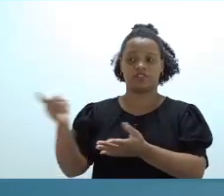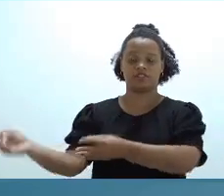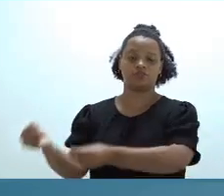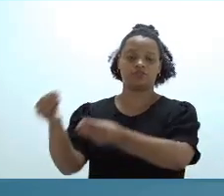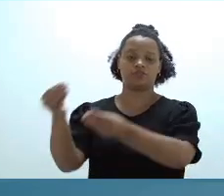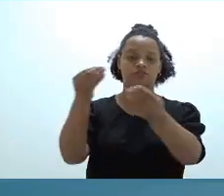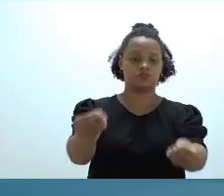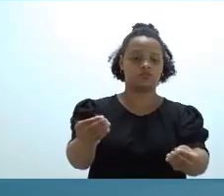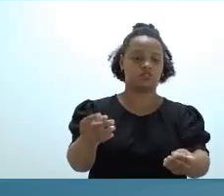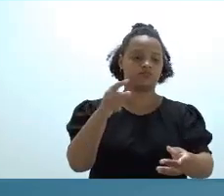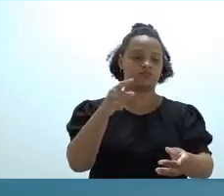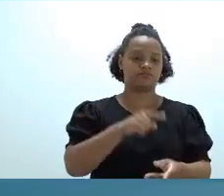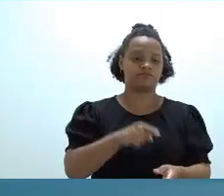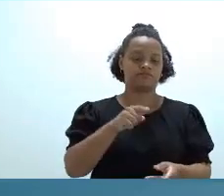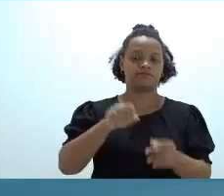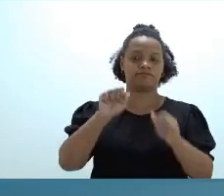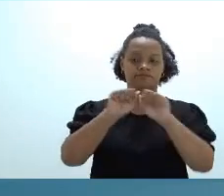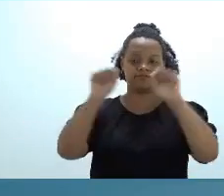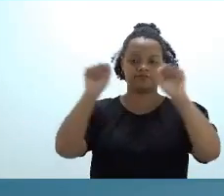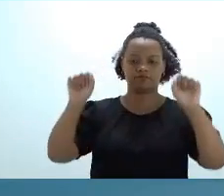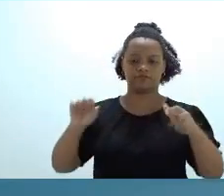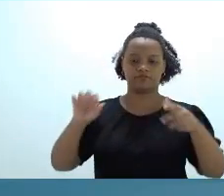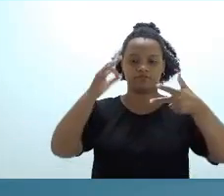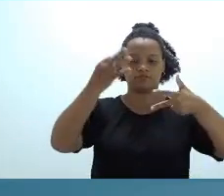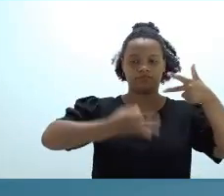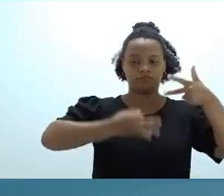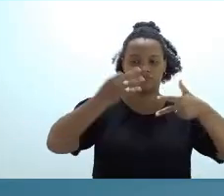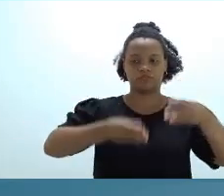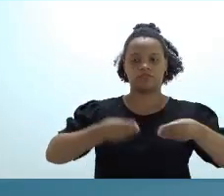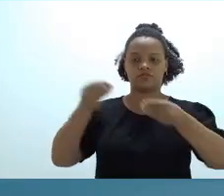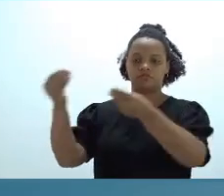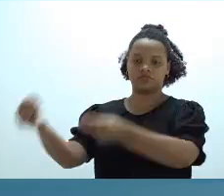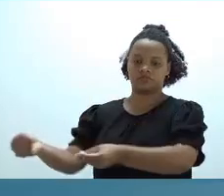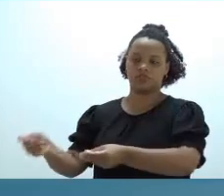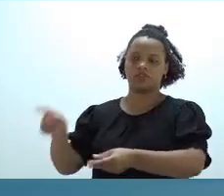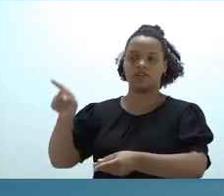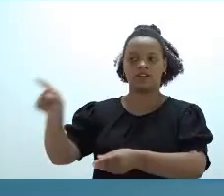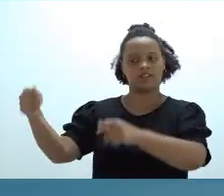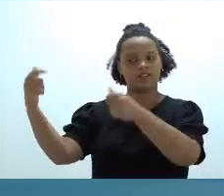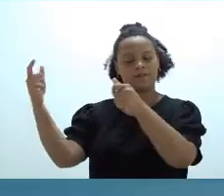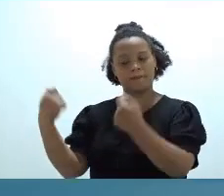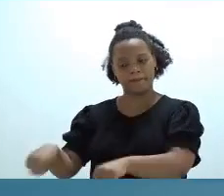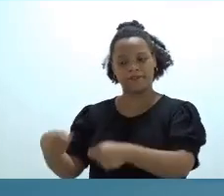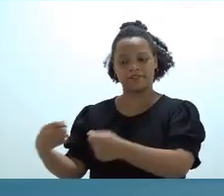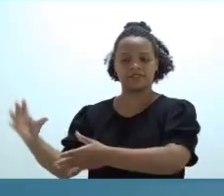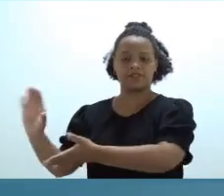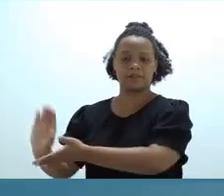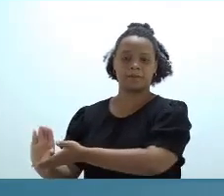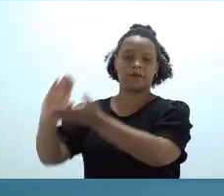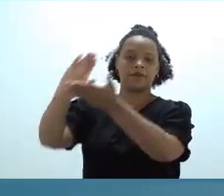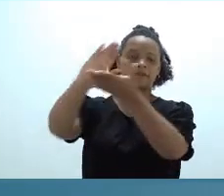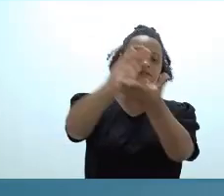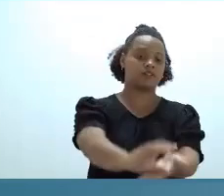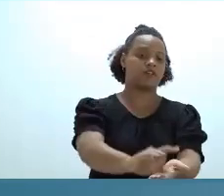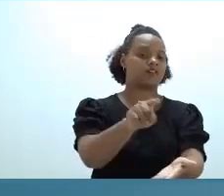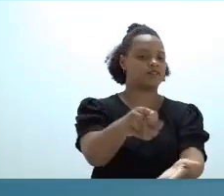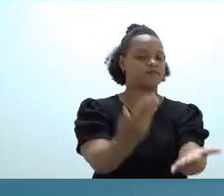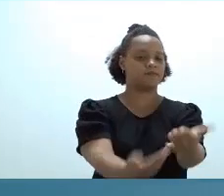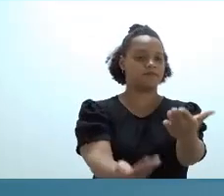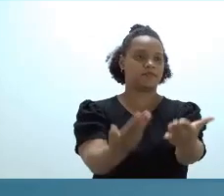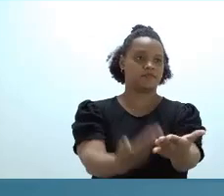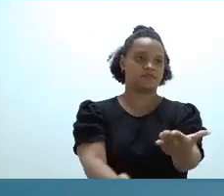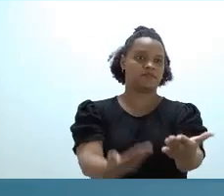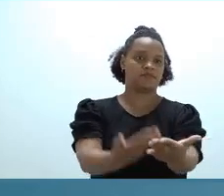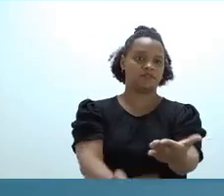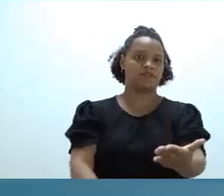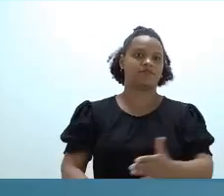possível concluir que a causa de pedido à ação é justamente o dever de indenizar, resultante da falha na prestação do